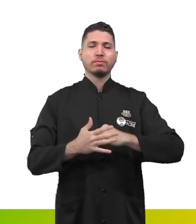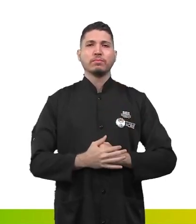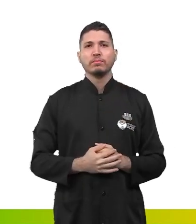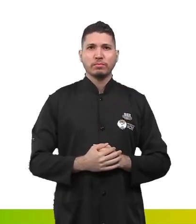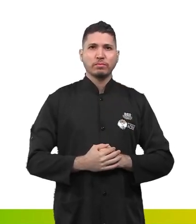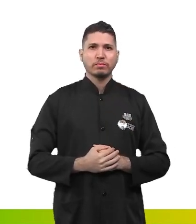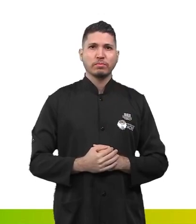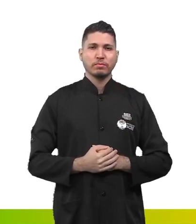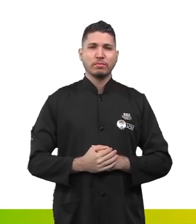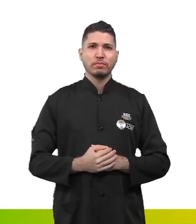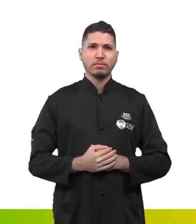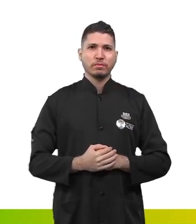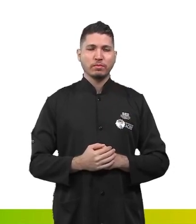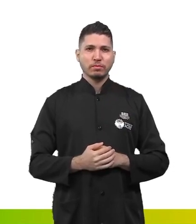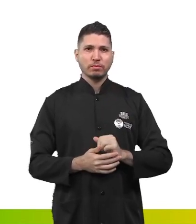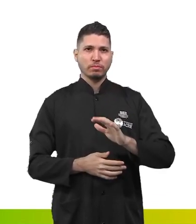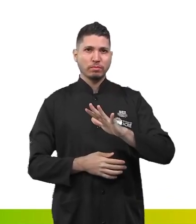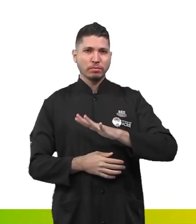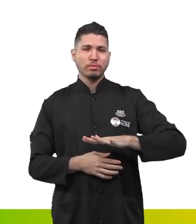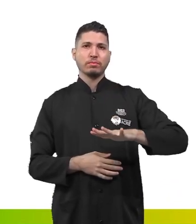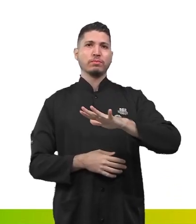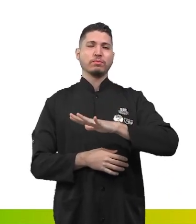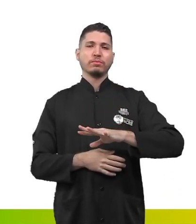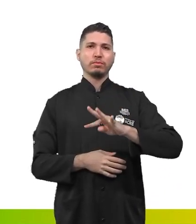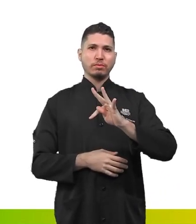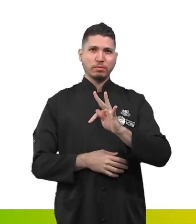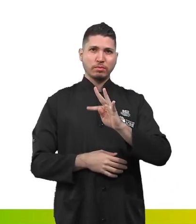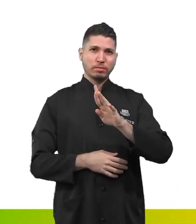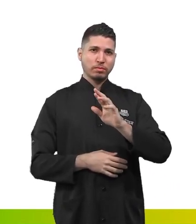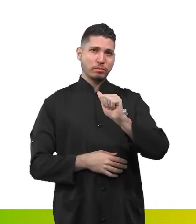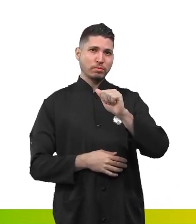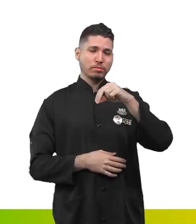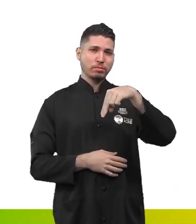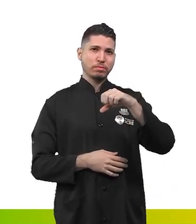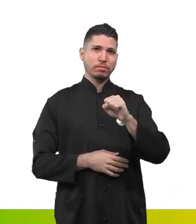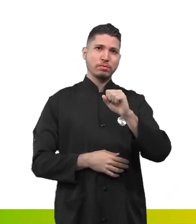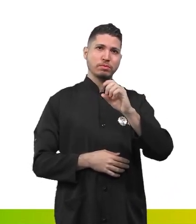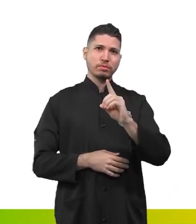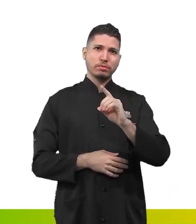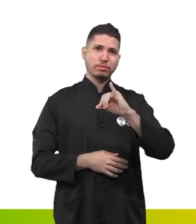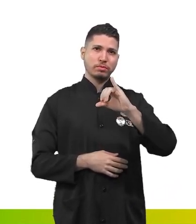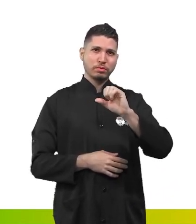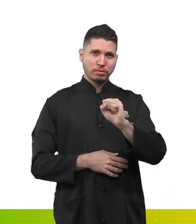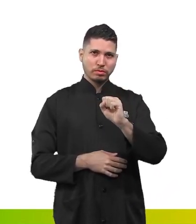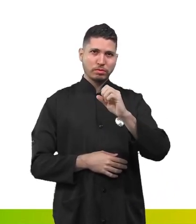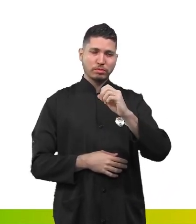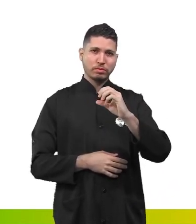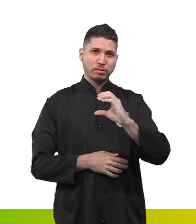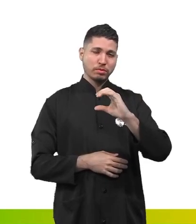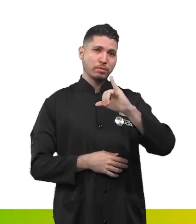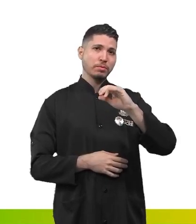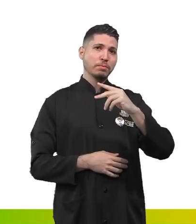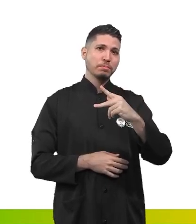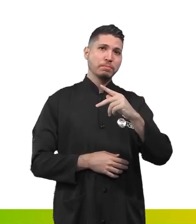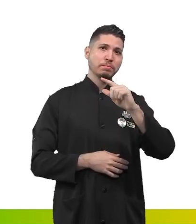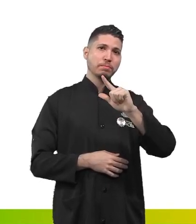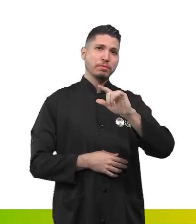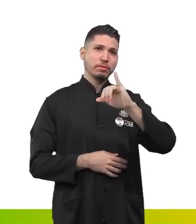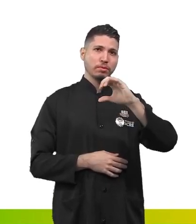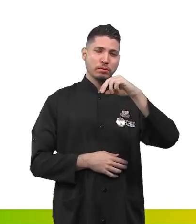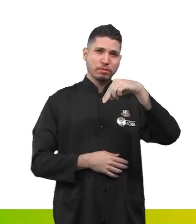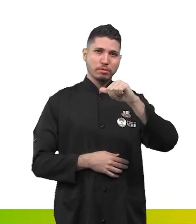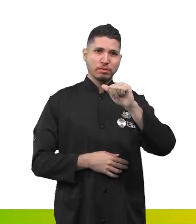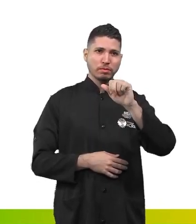transdisciplinar que aborda questões da biologia, medicina, engenharia genética,